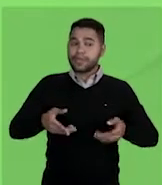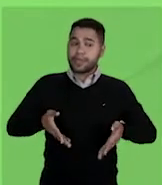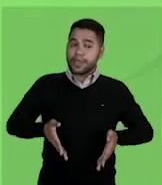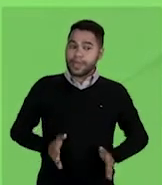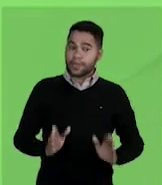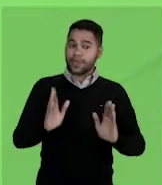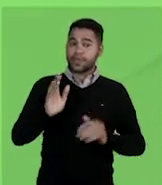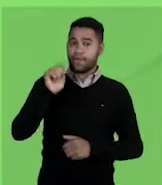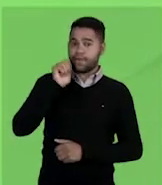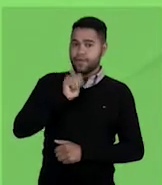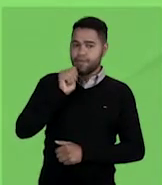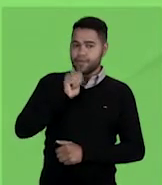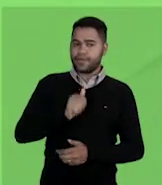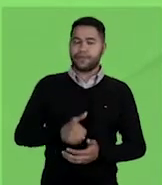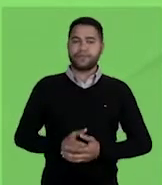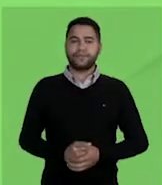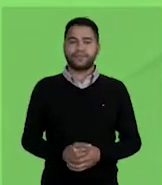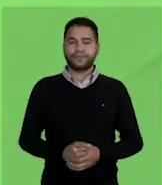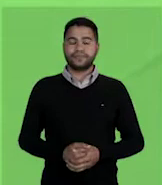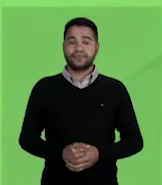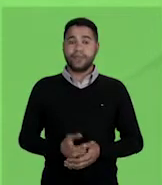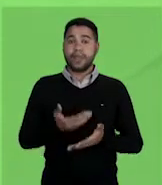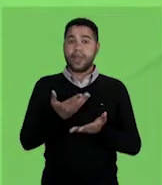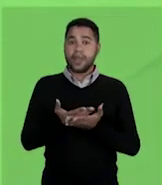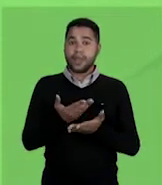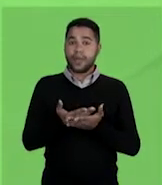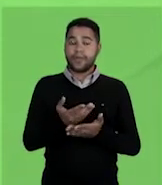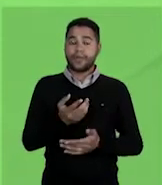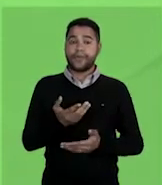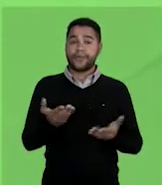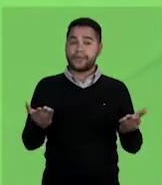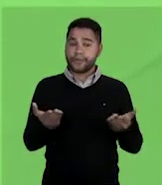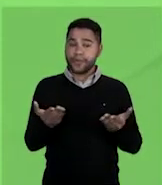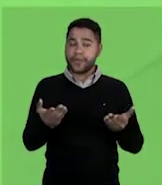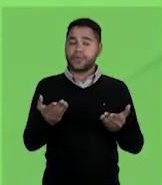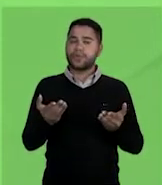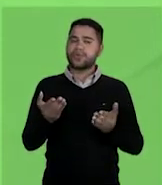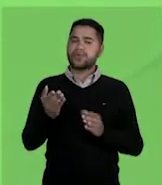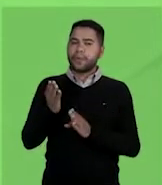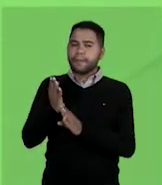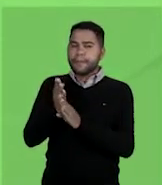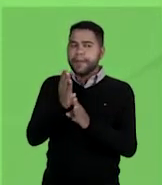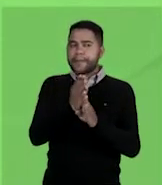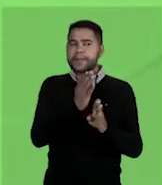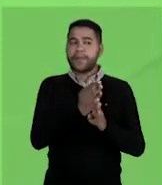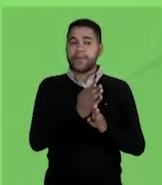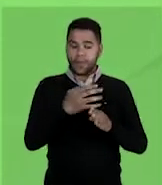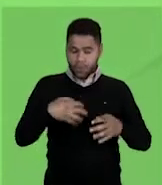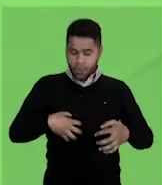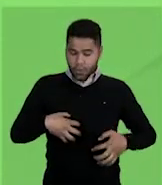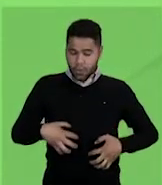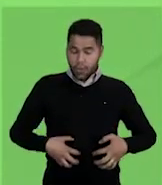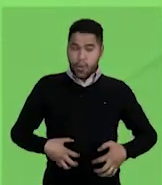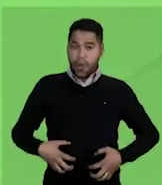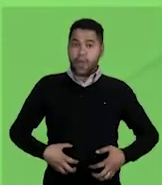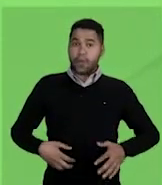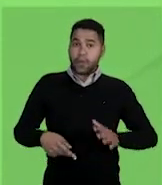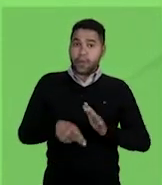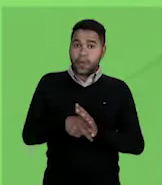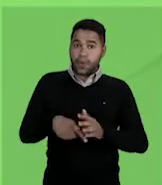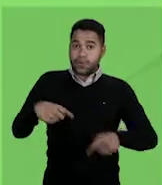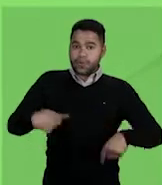feminino. Na aula de hoje, nós vamos identificar os órgãos do sistema